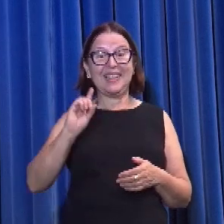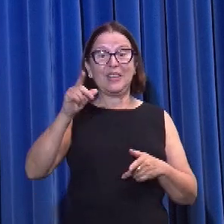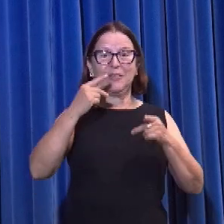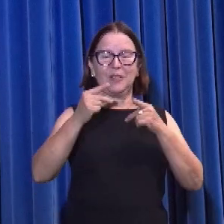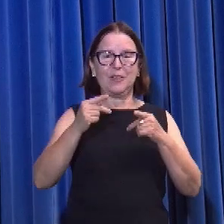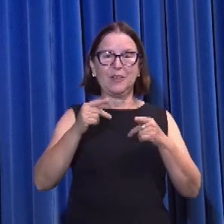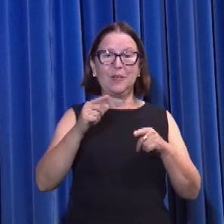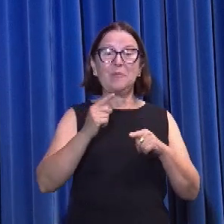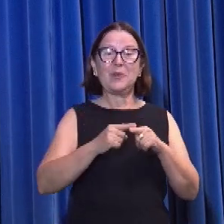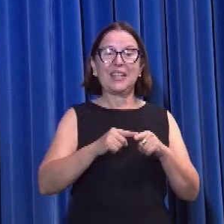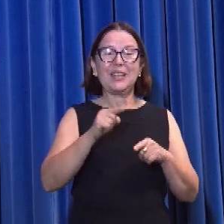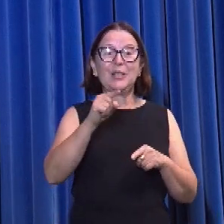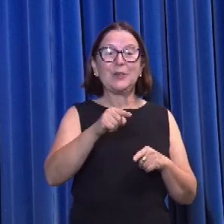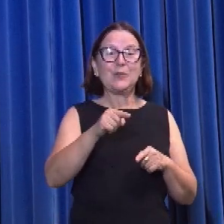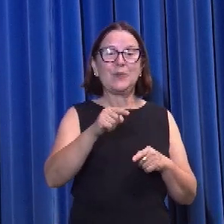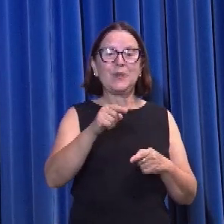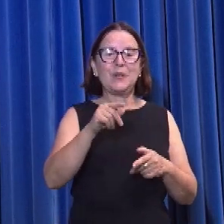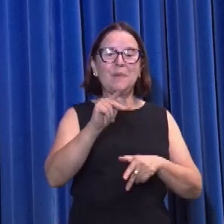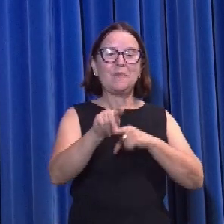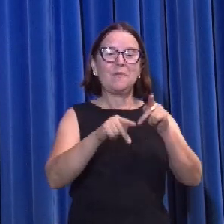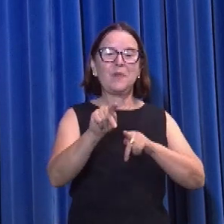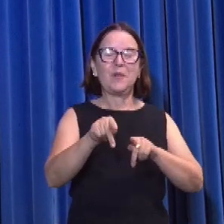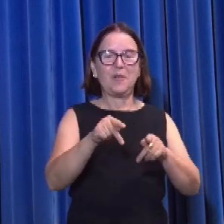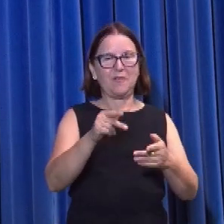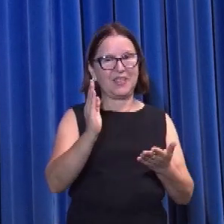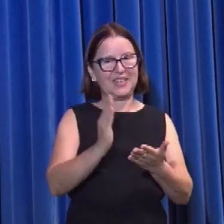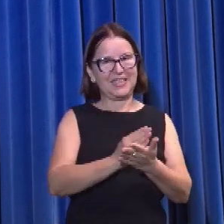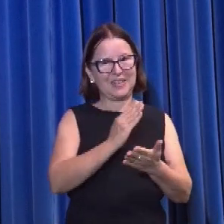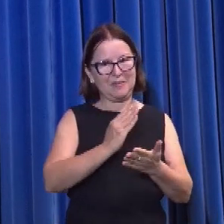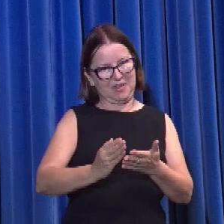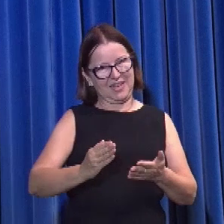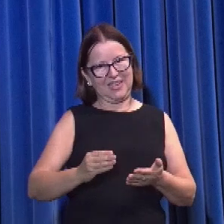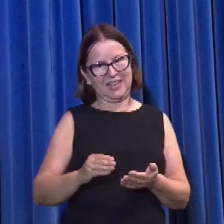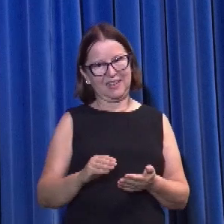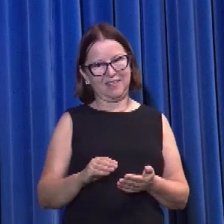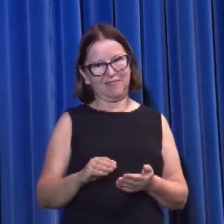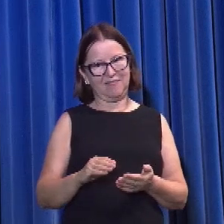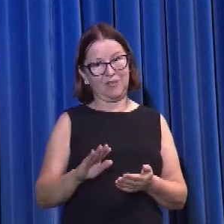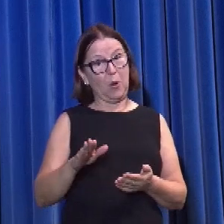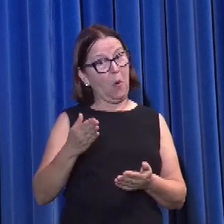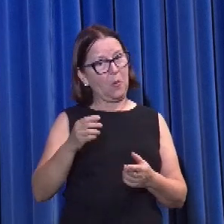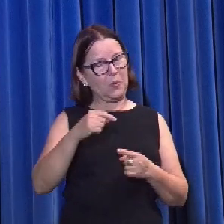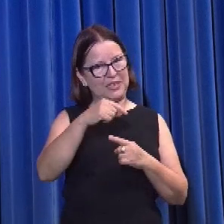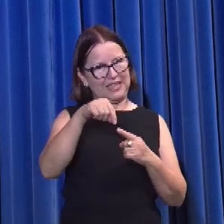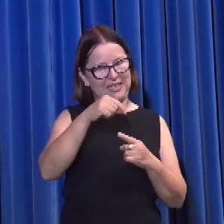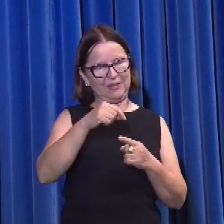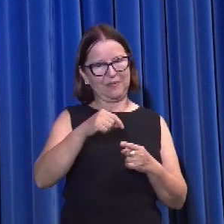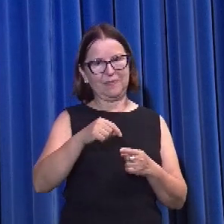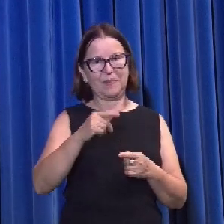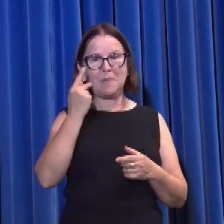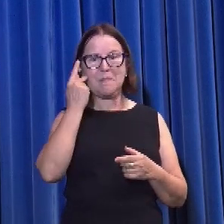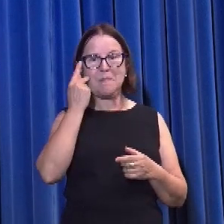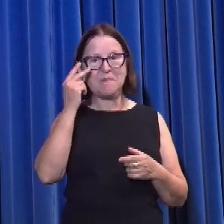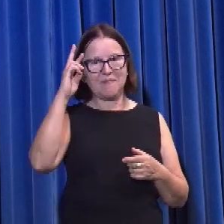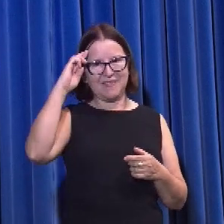povo separado. Santo também, eu sentido isto. Separado ao